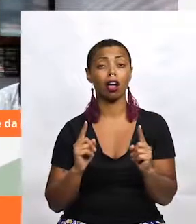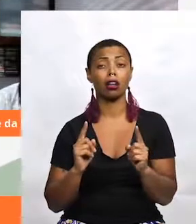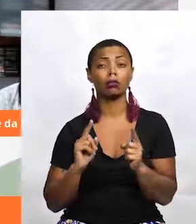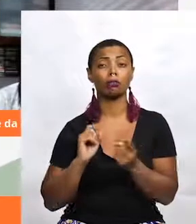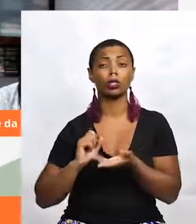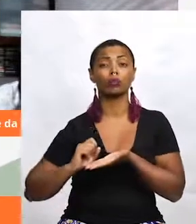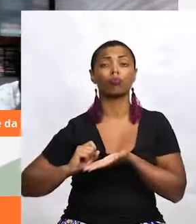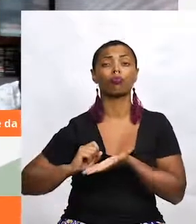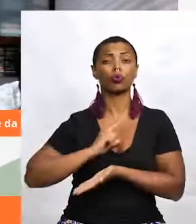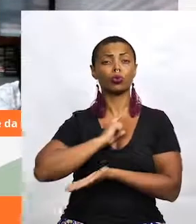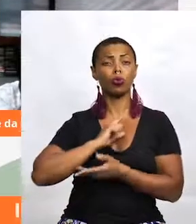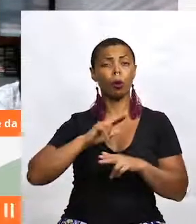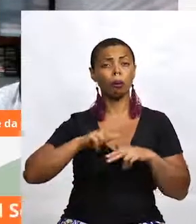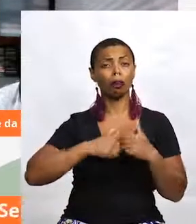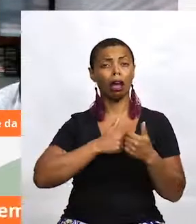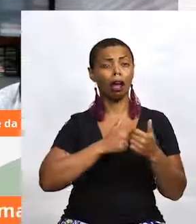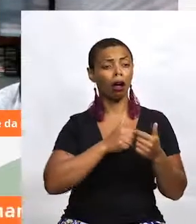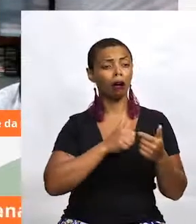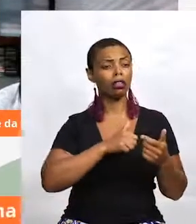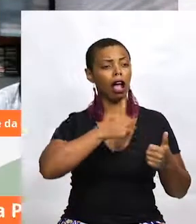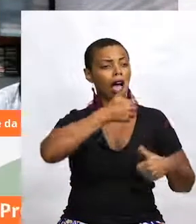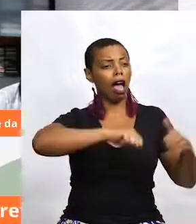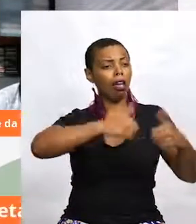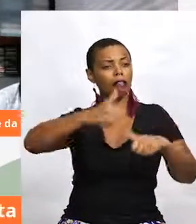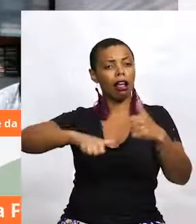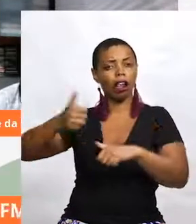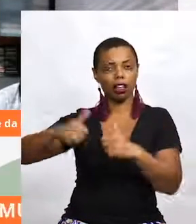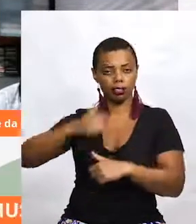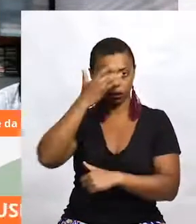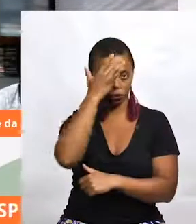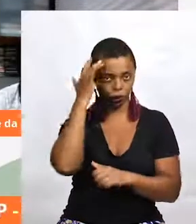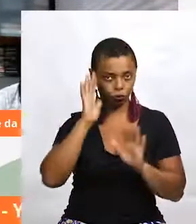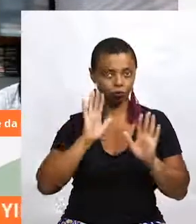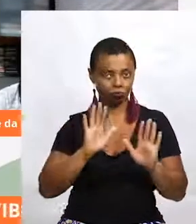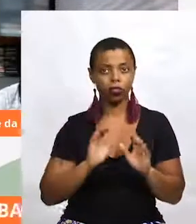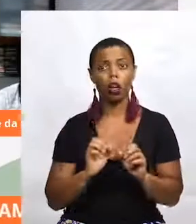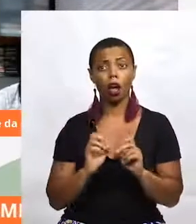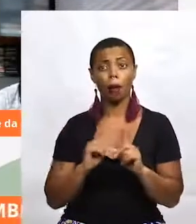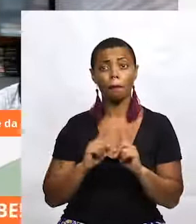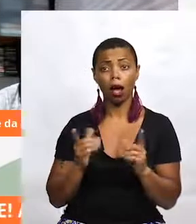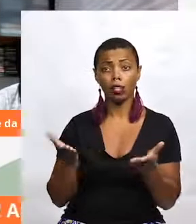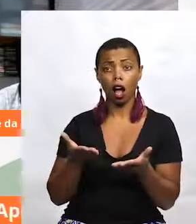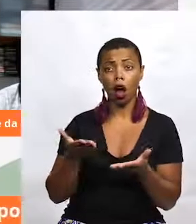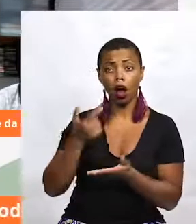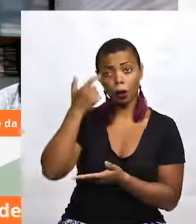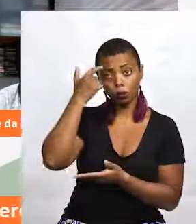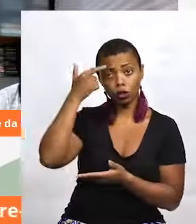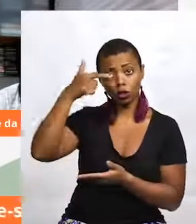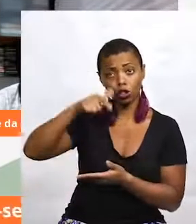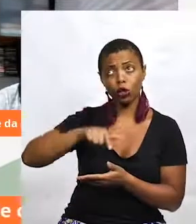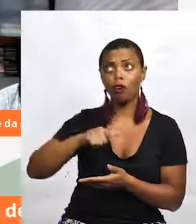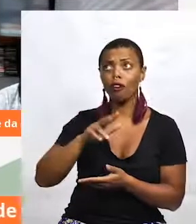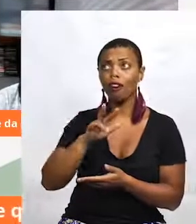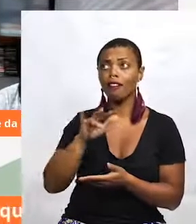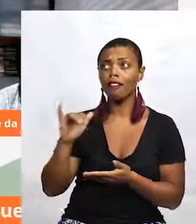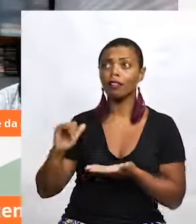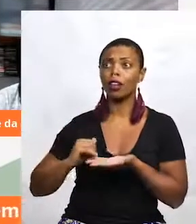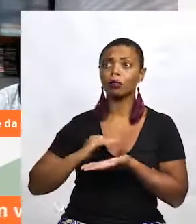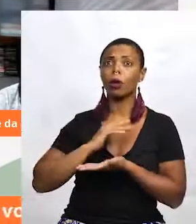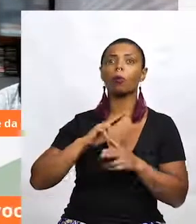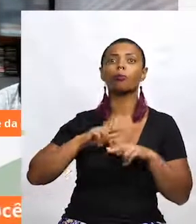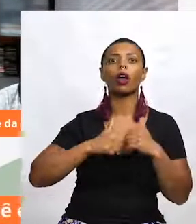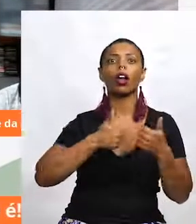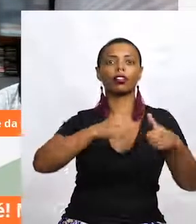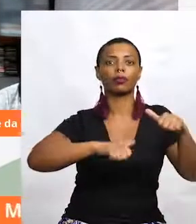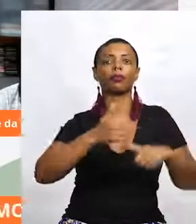avaliações. Agora, aparentemente, eles estão achando que eu posso ser expulsa novamente por avaliações. Por exemplo, a